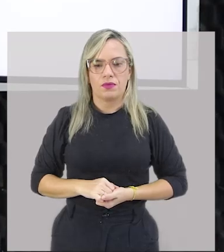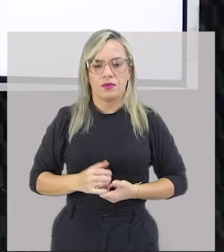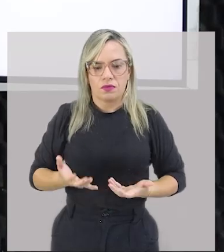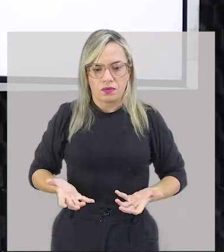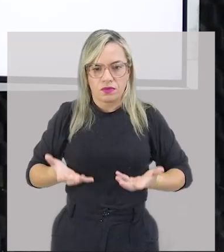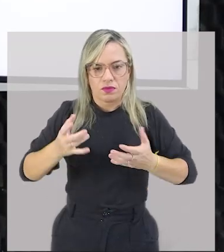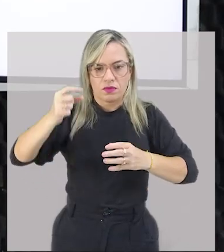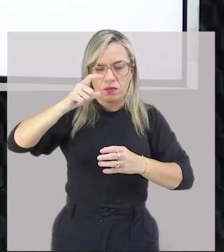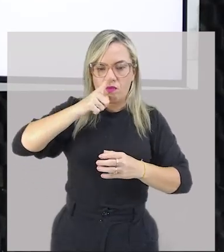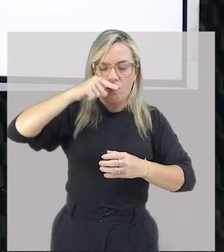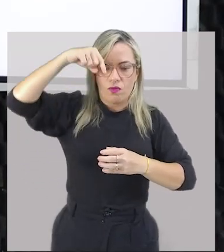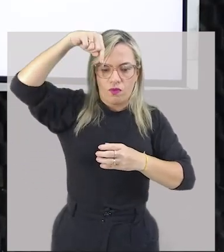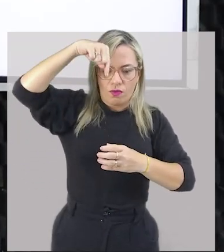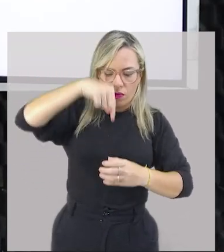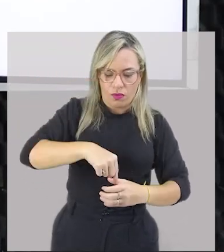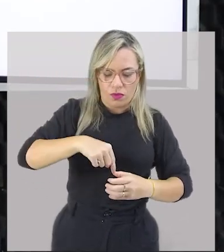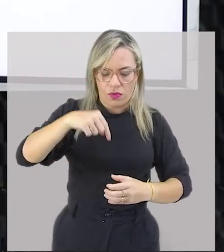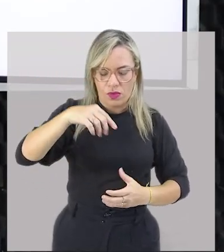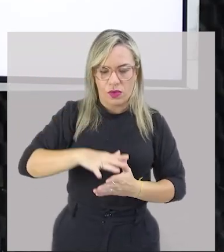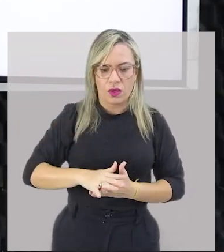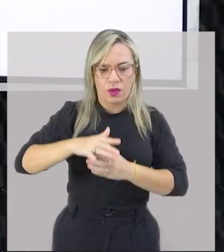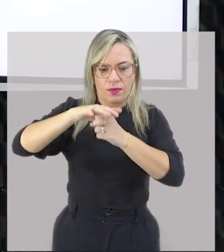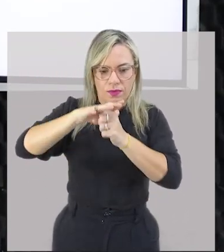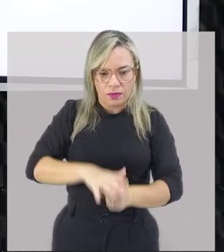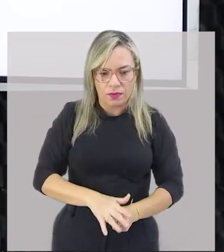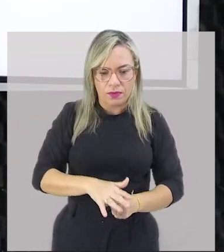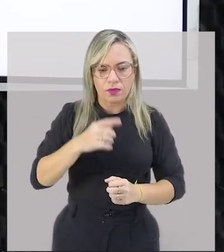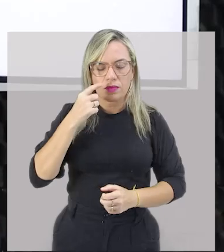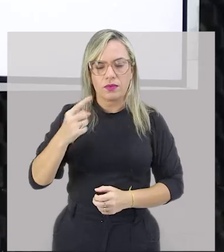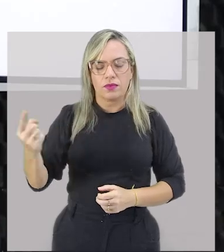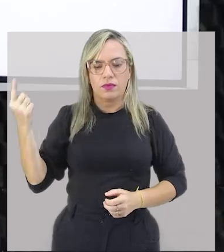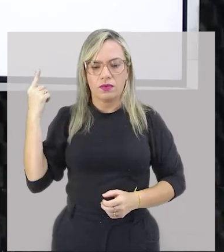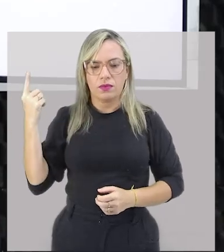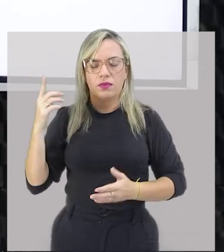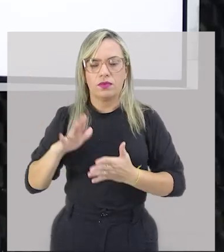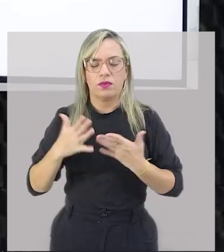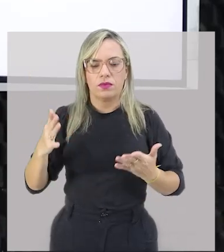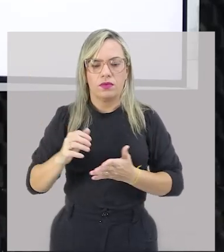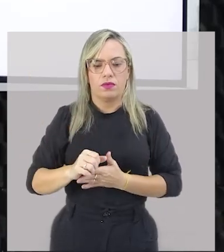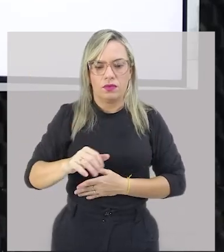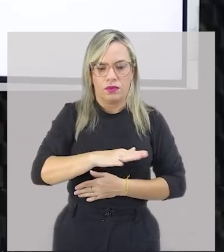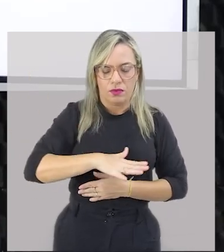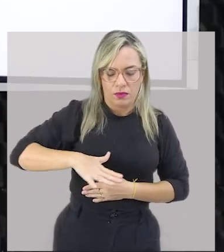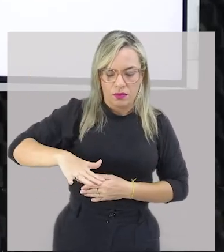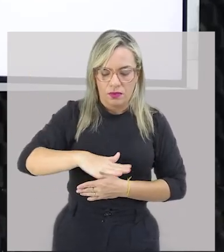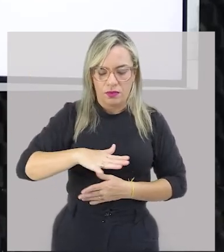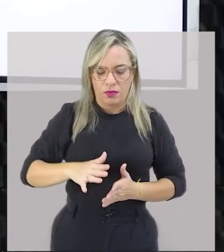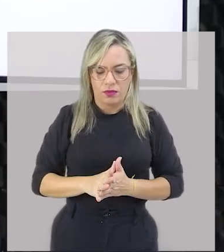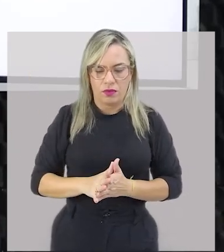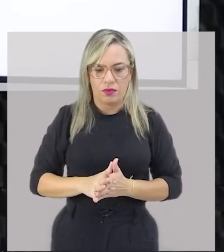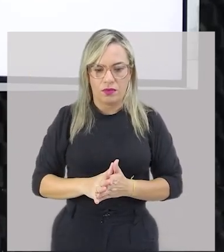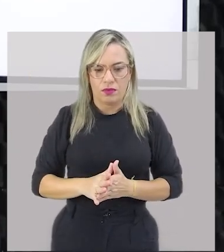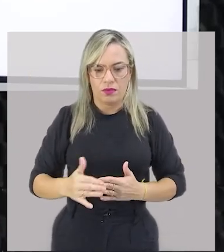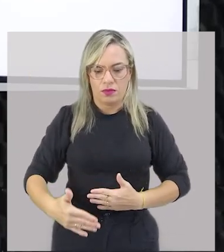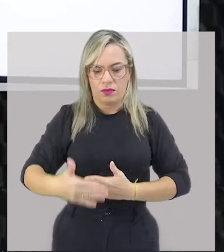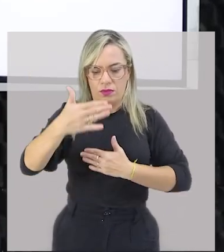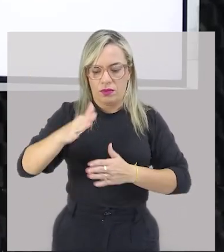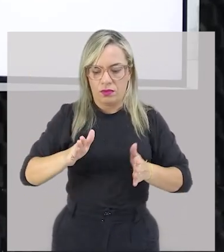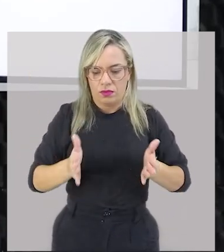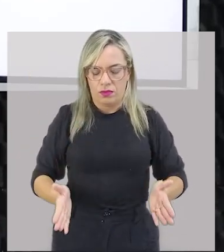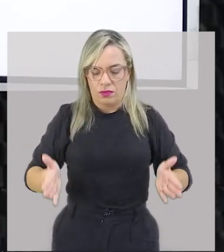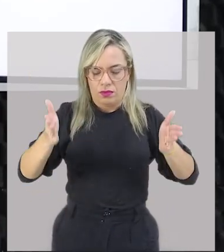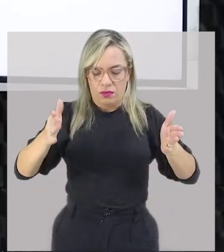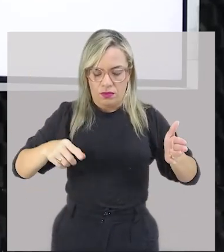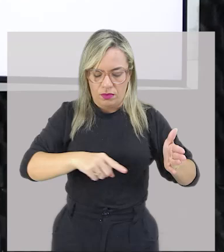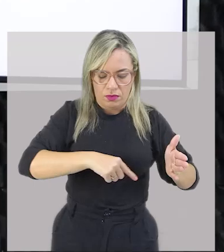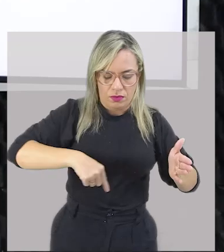Certo? Um peso aqui no fundo do recipiente. Esse peso nessa área aqui, ó, na área de baixo do recipiente, ó, deixa